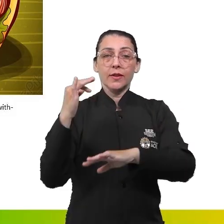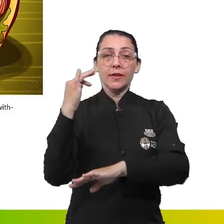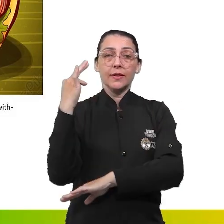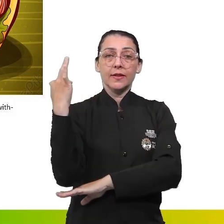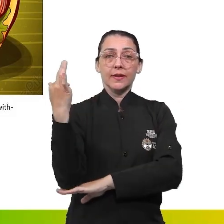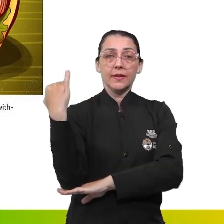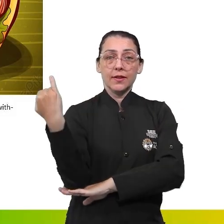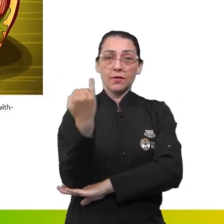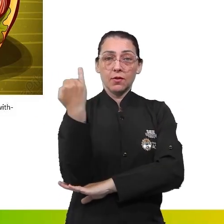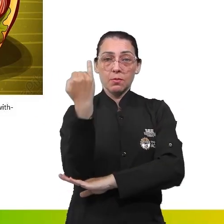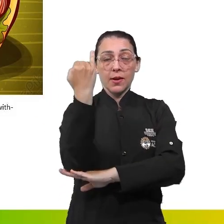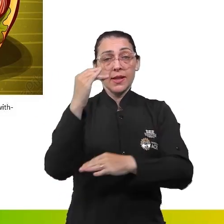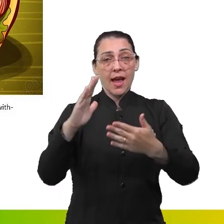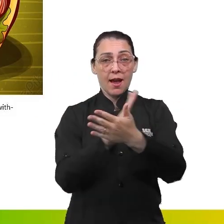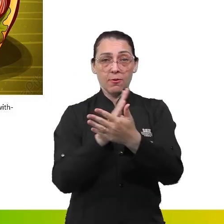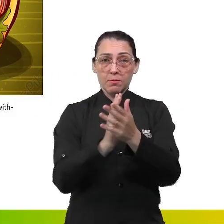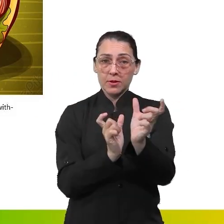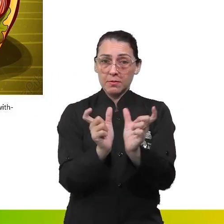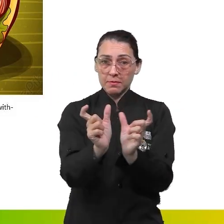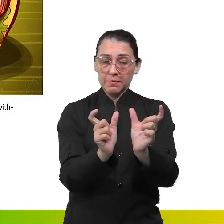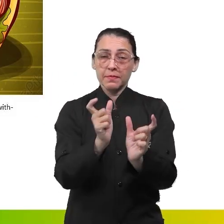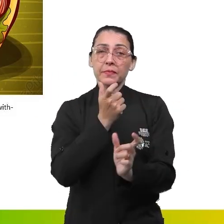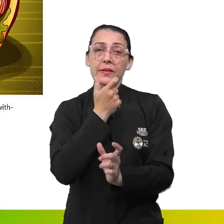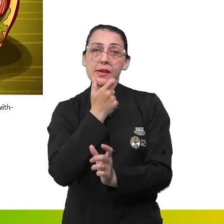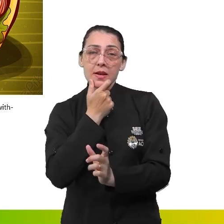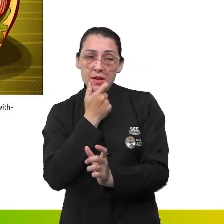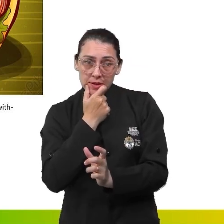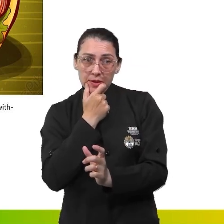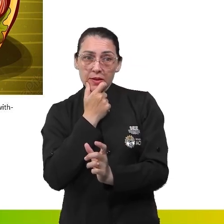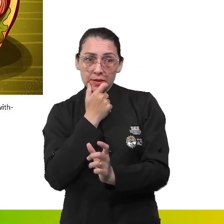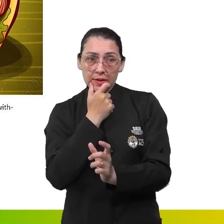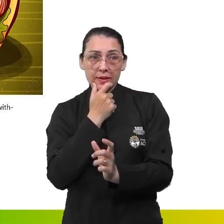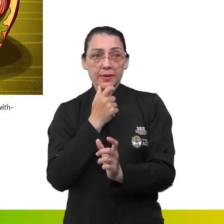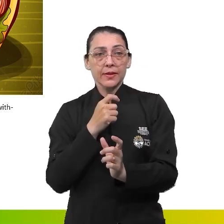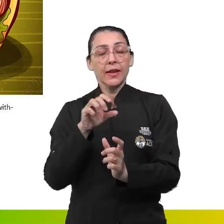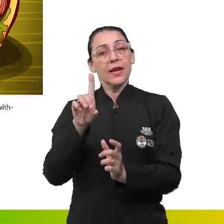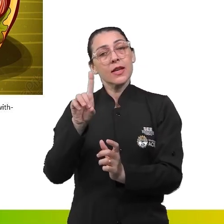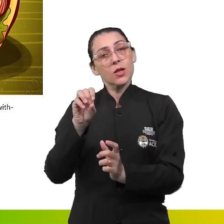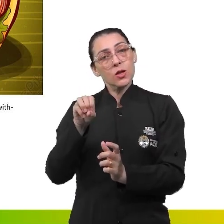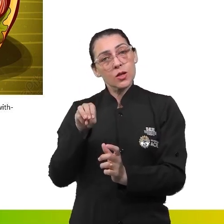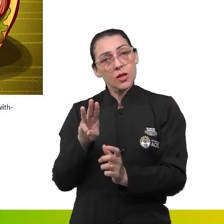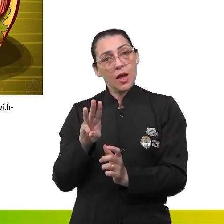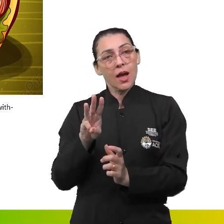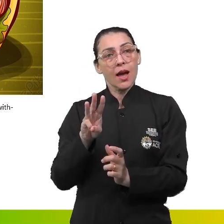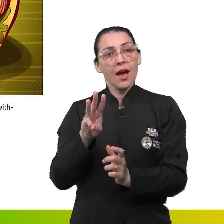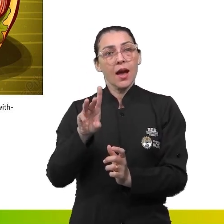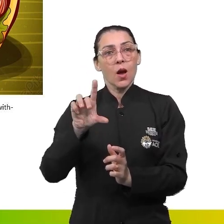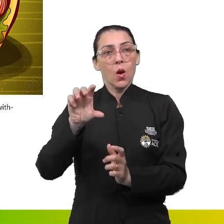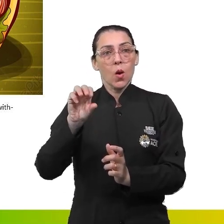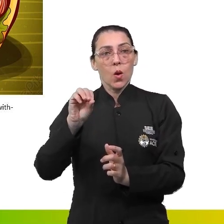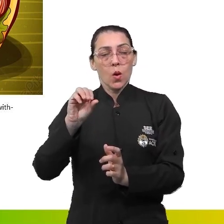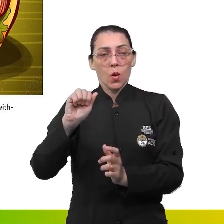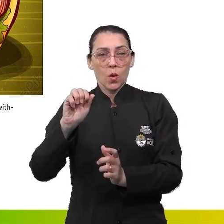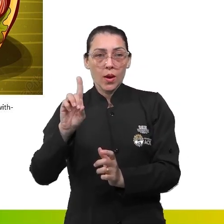informais. Algumas palavras inglesas comuns são download,